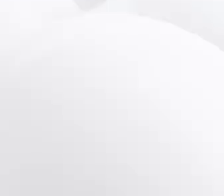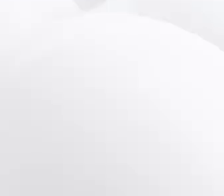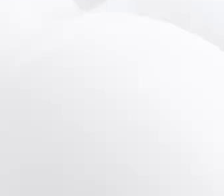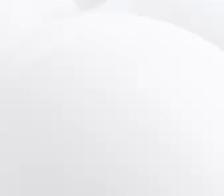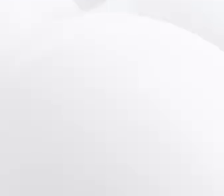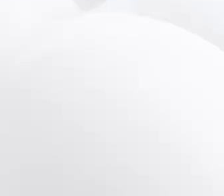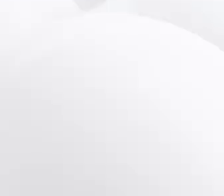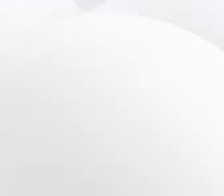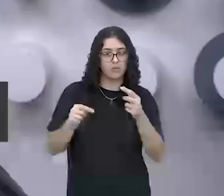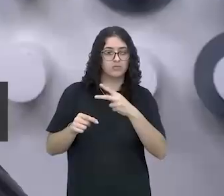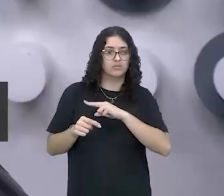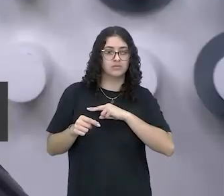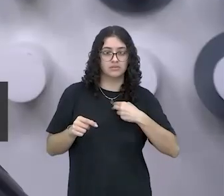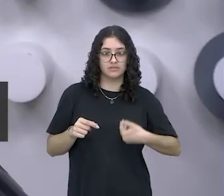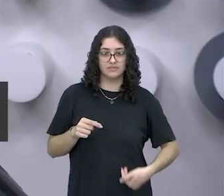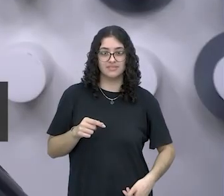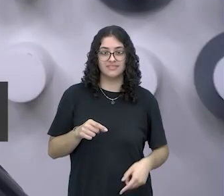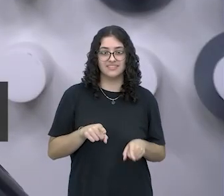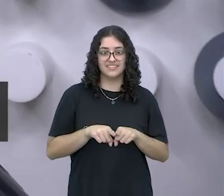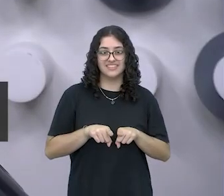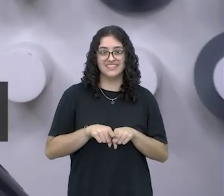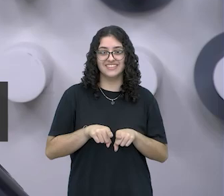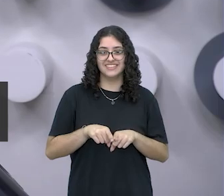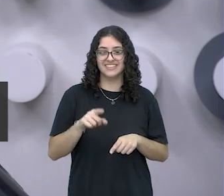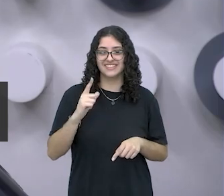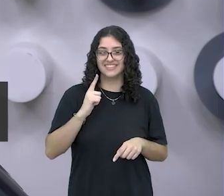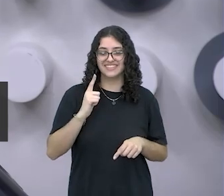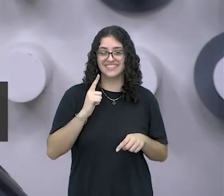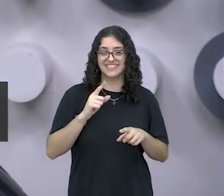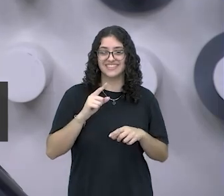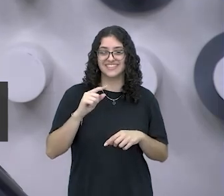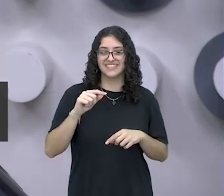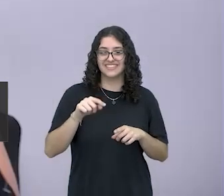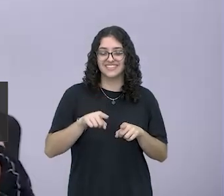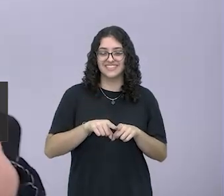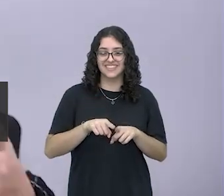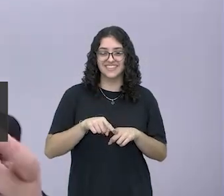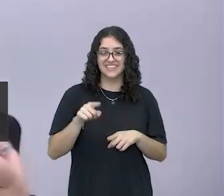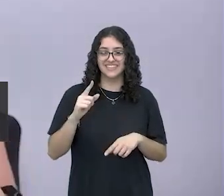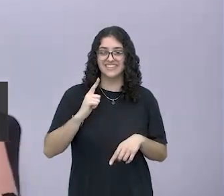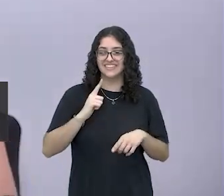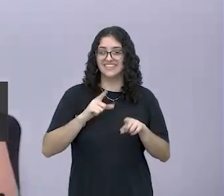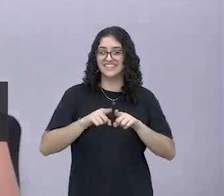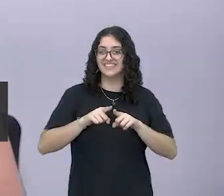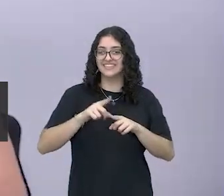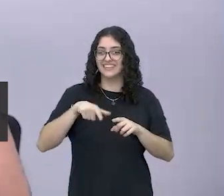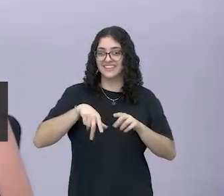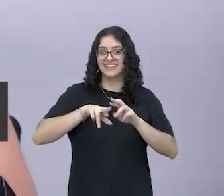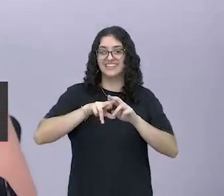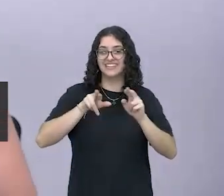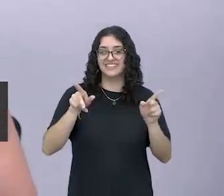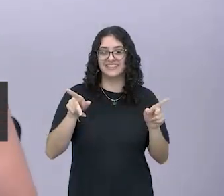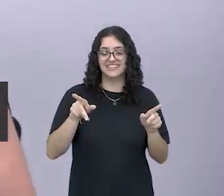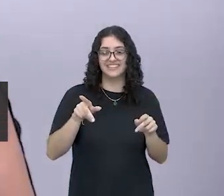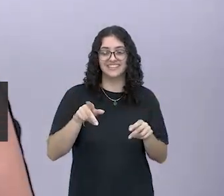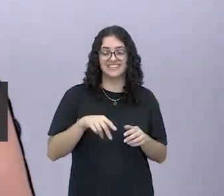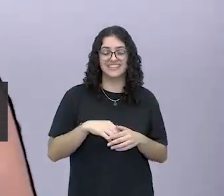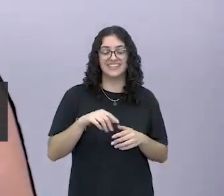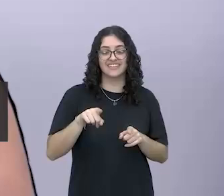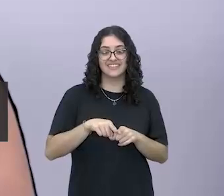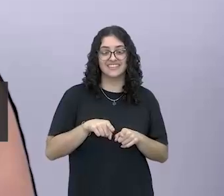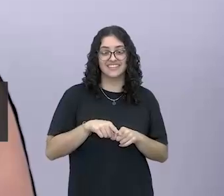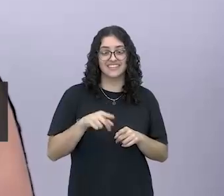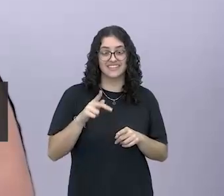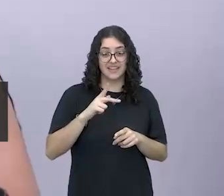Japonês, chinês, todos Que eles, usa, né? deles se chama Soroban também? Também. Soroban também, Isso. só que é um pouquinho diferenciado. Então, são coisas que eles vão